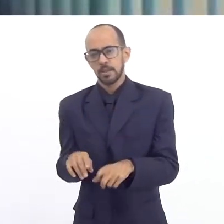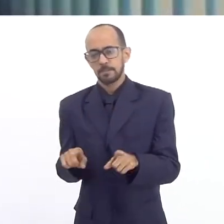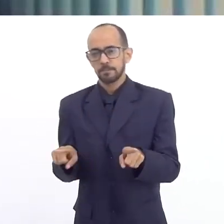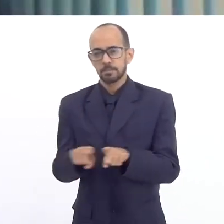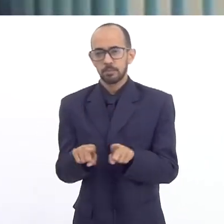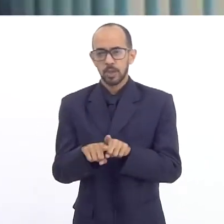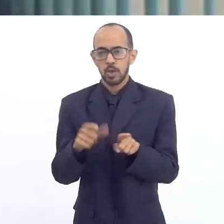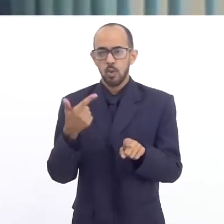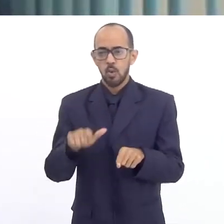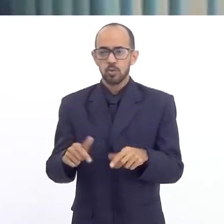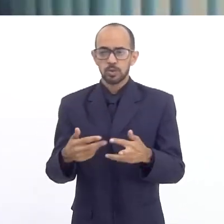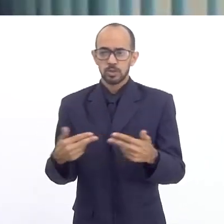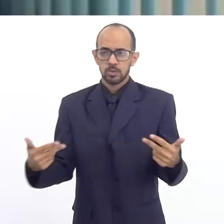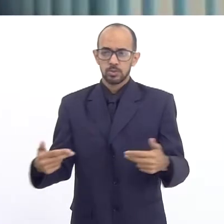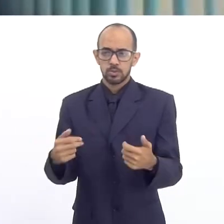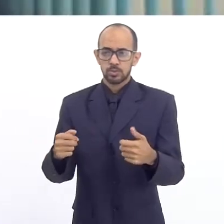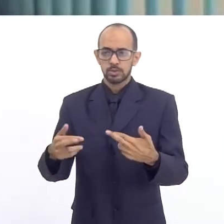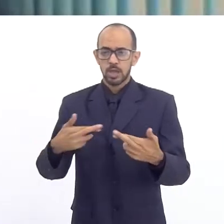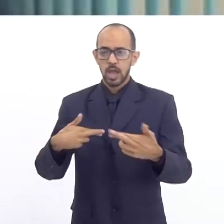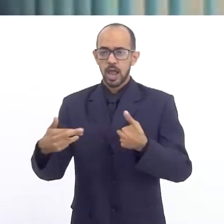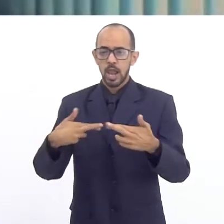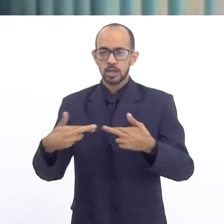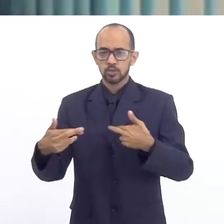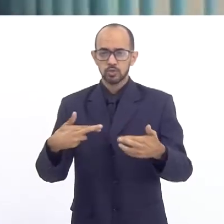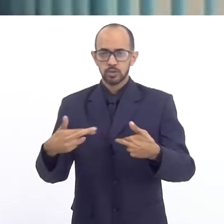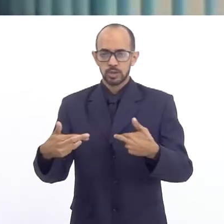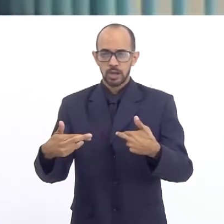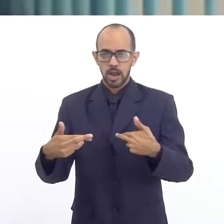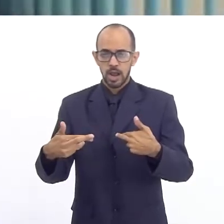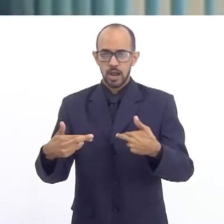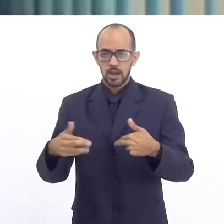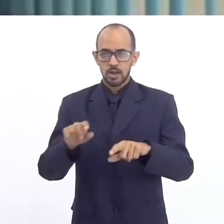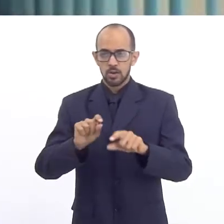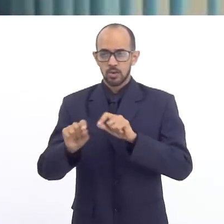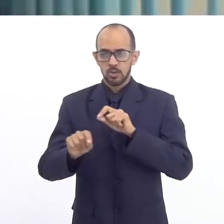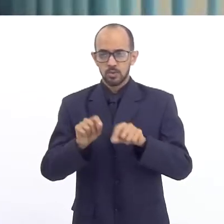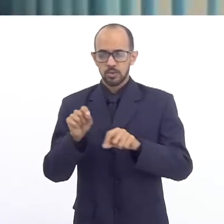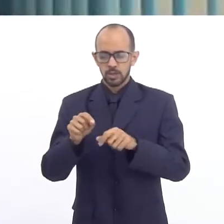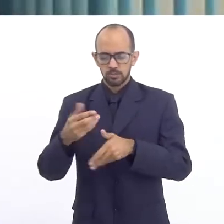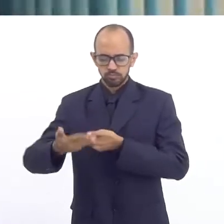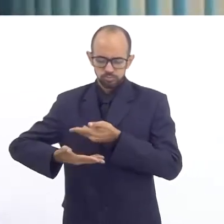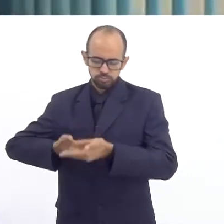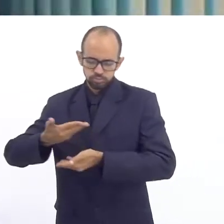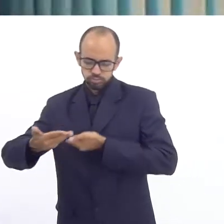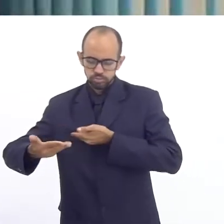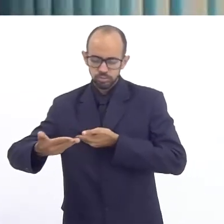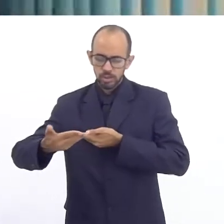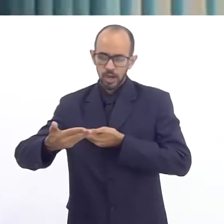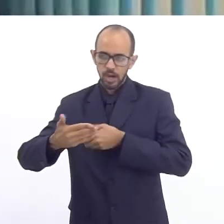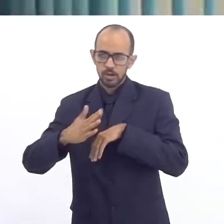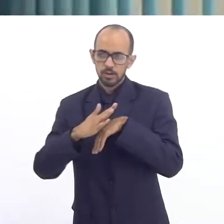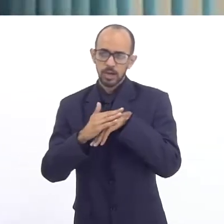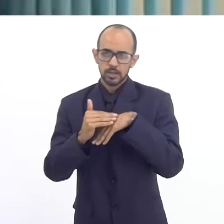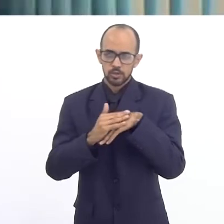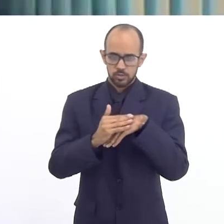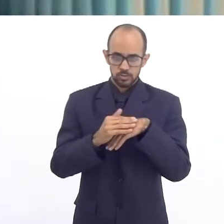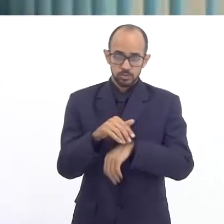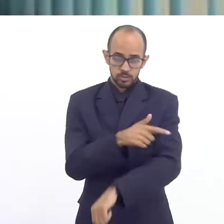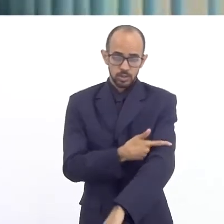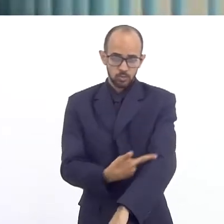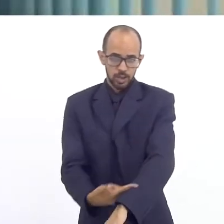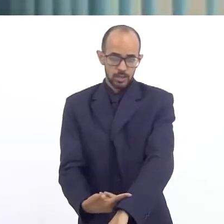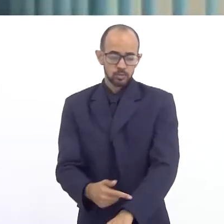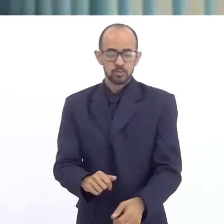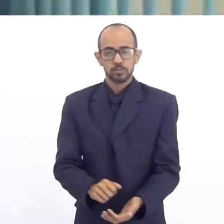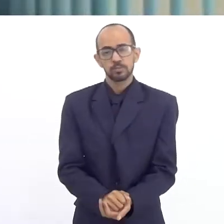feito. E a outra coisa também, de se relacionar de uma forma amistosa, agradável,